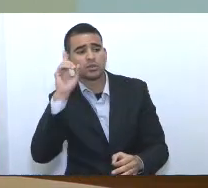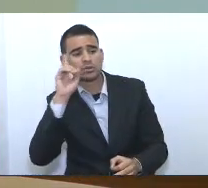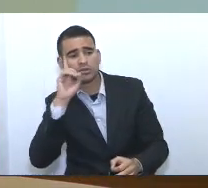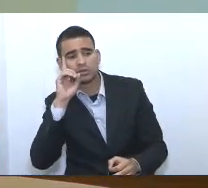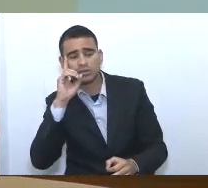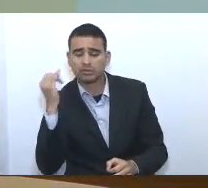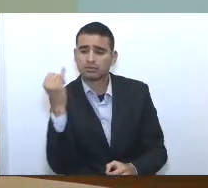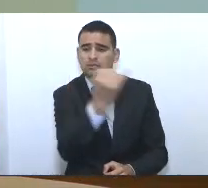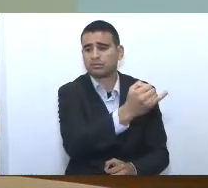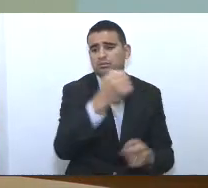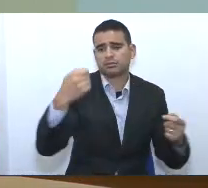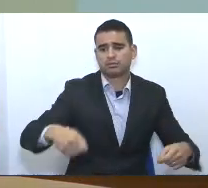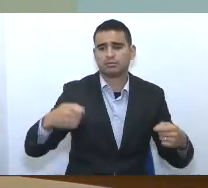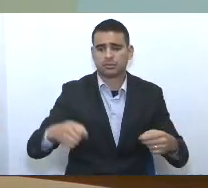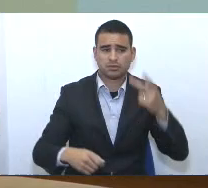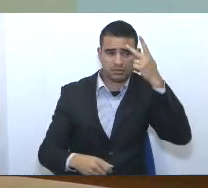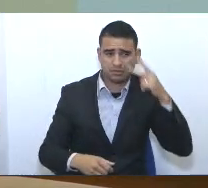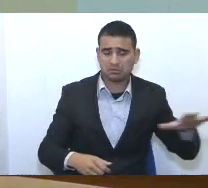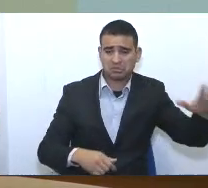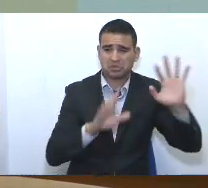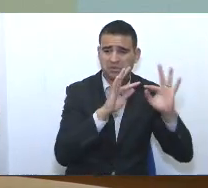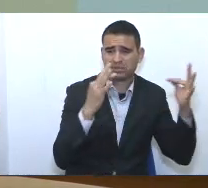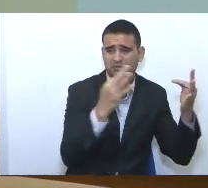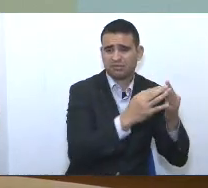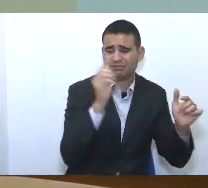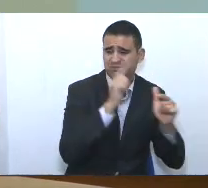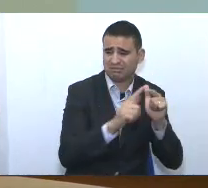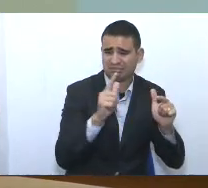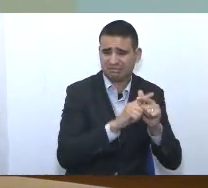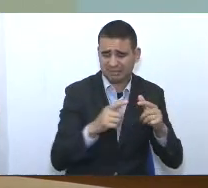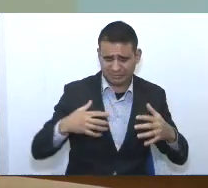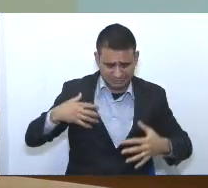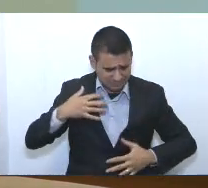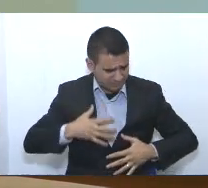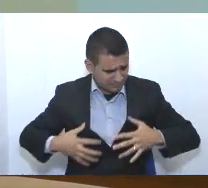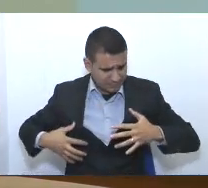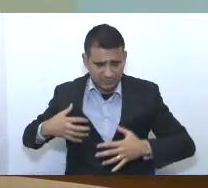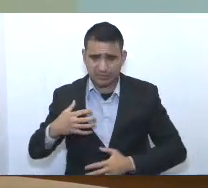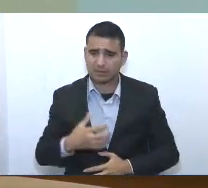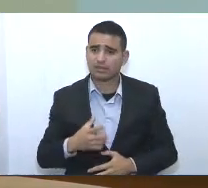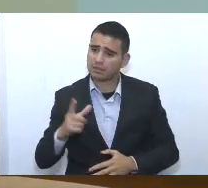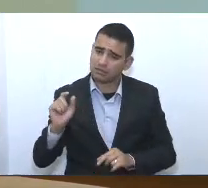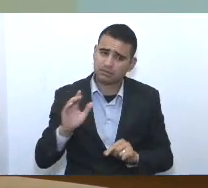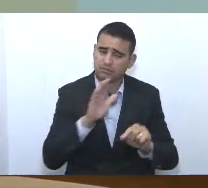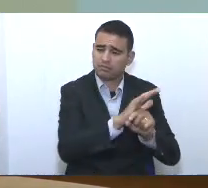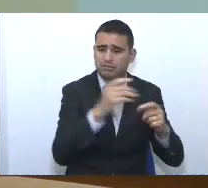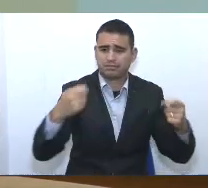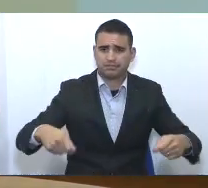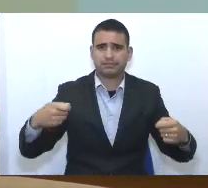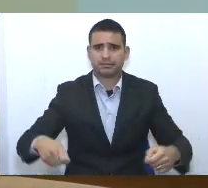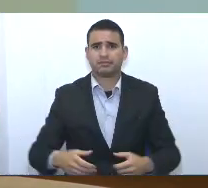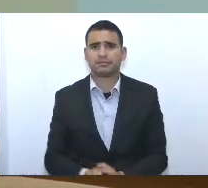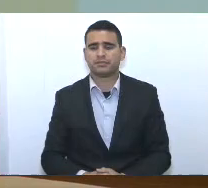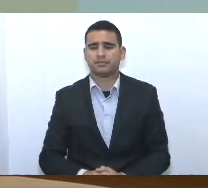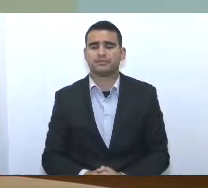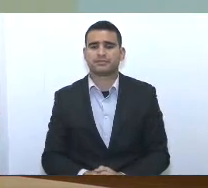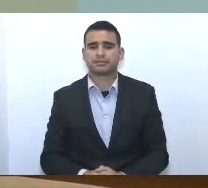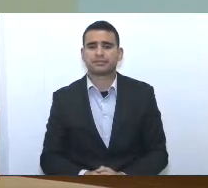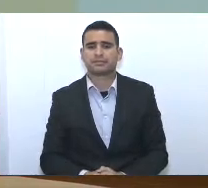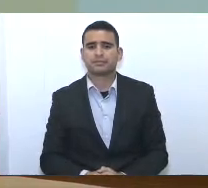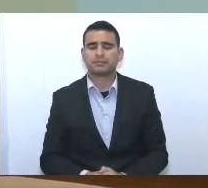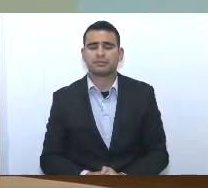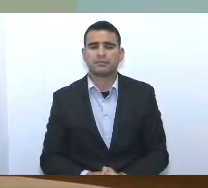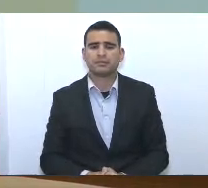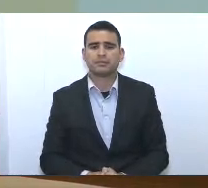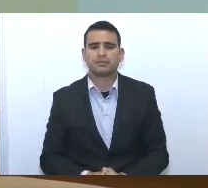amenizar a situação daquelas famílias que a gente sabe. Quando chega algum documento, a gente sabe que tem a reintegração lá daquela